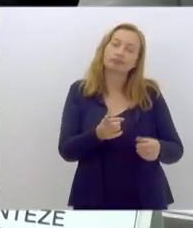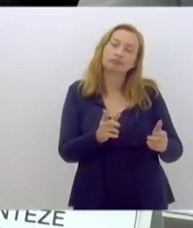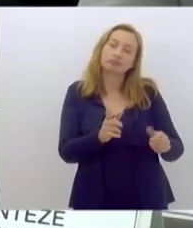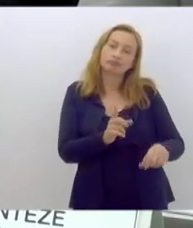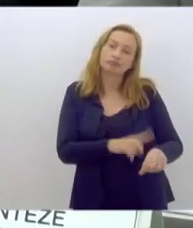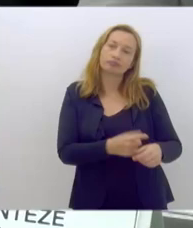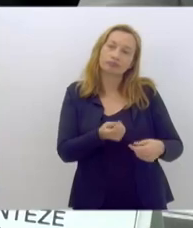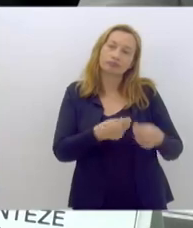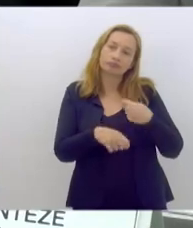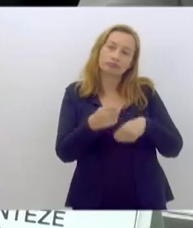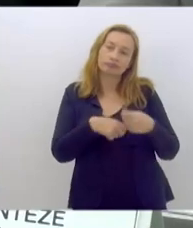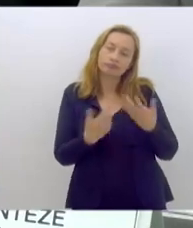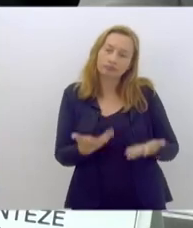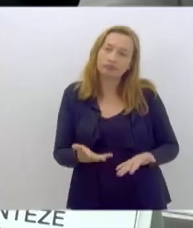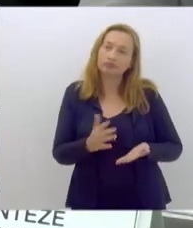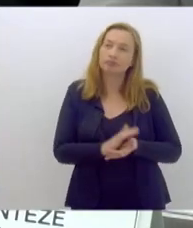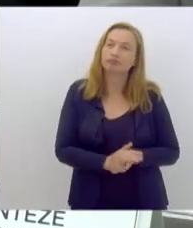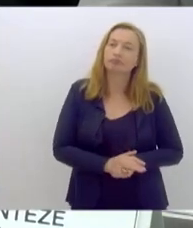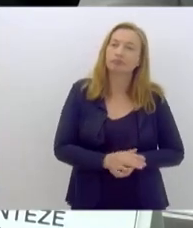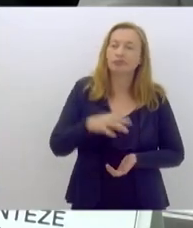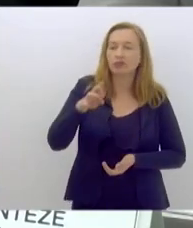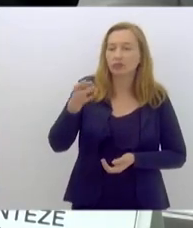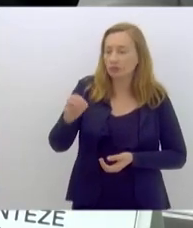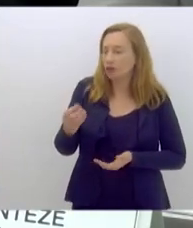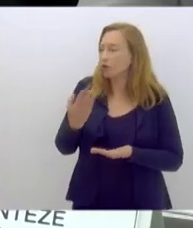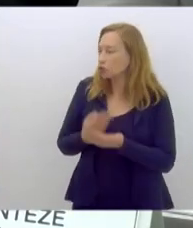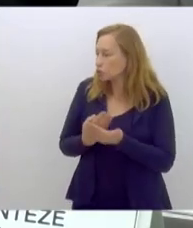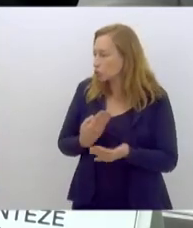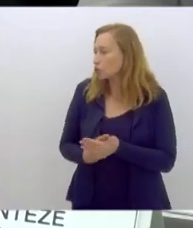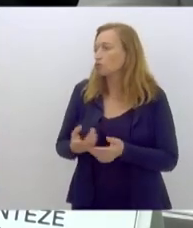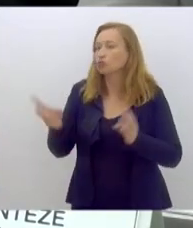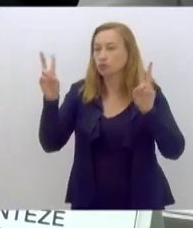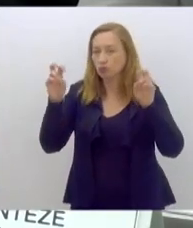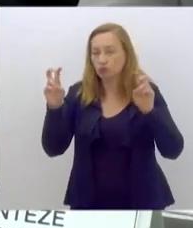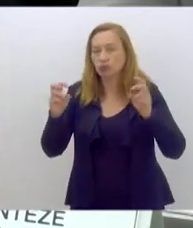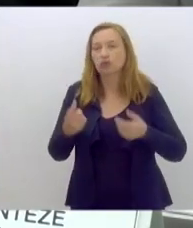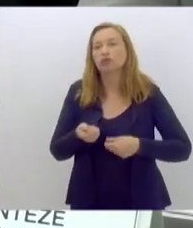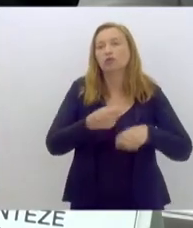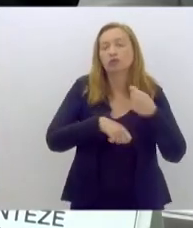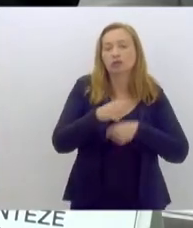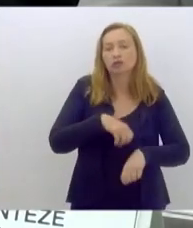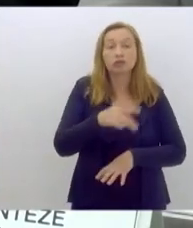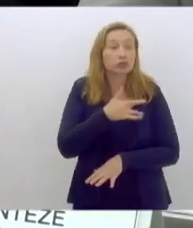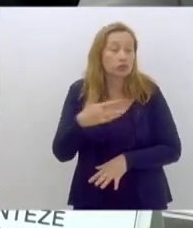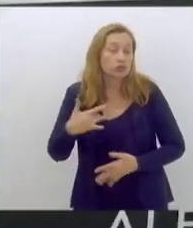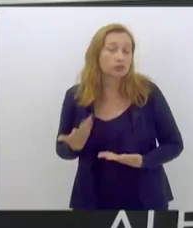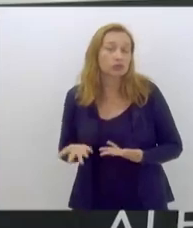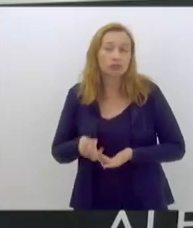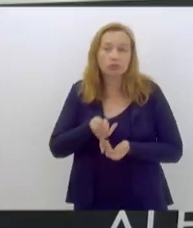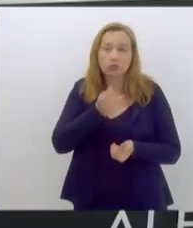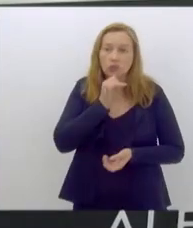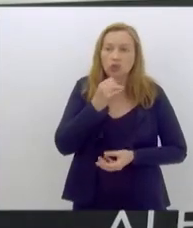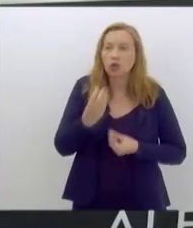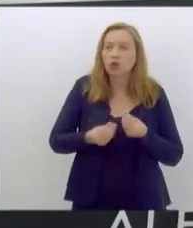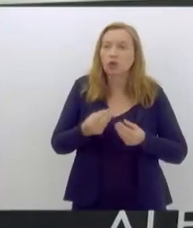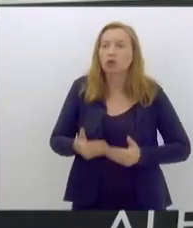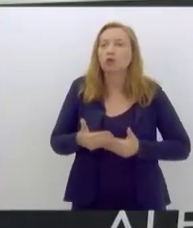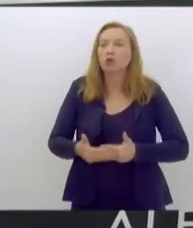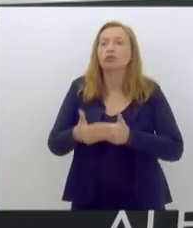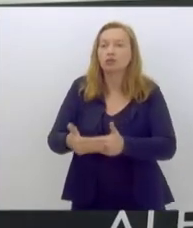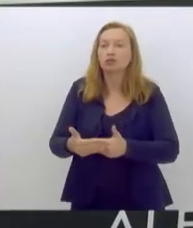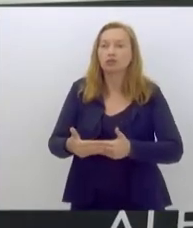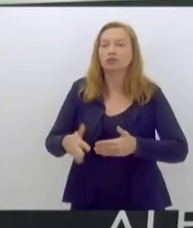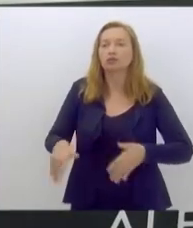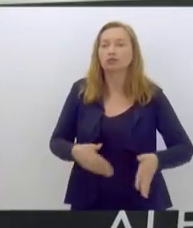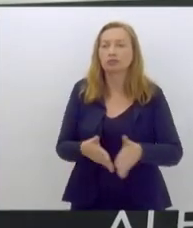discute muito a questão Mauro é um estudioso disso do complexo econômico da saúde por exemplo como nós avançamos nessa